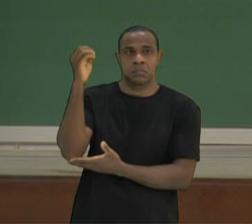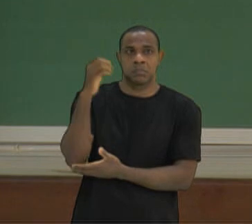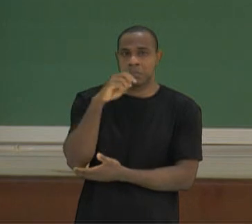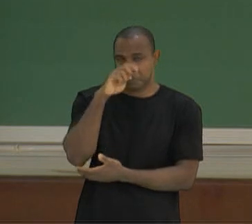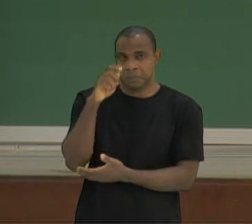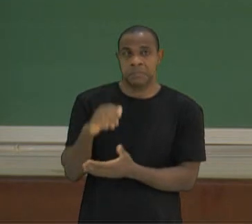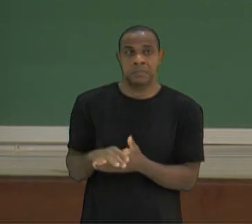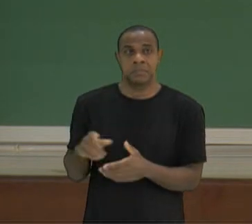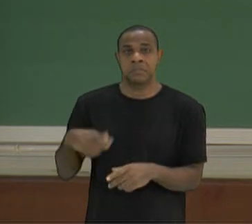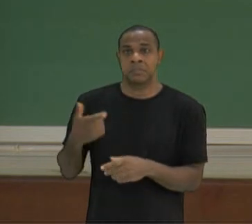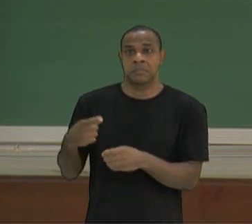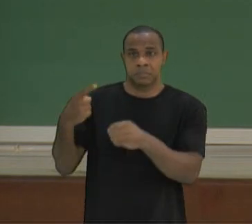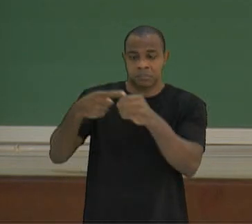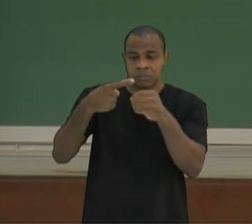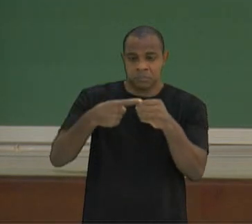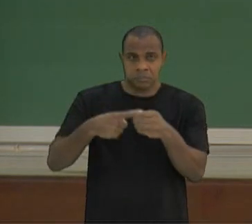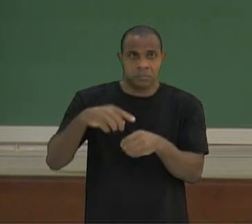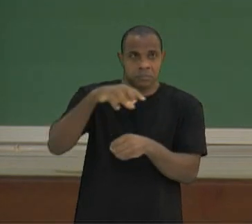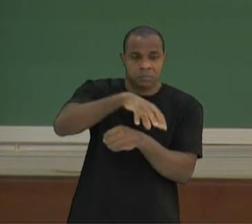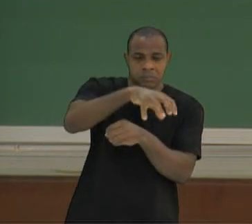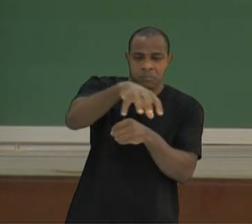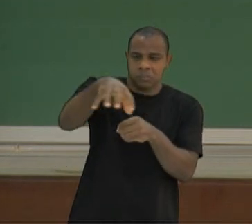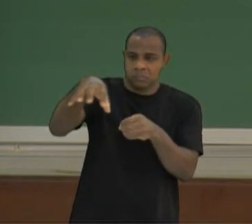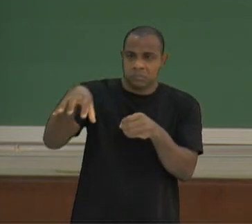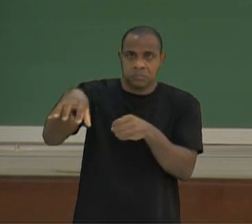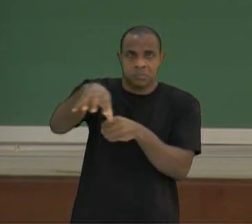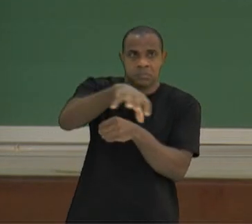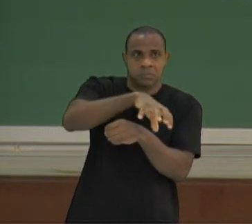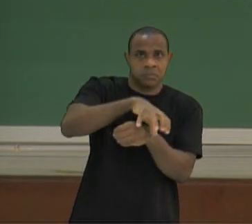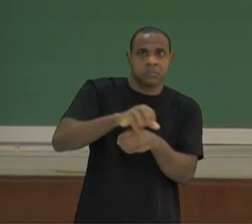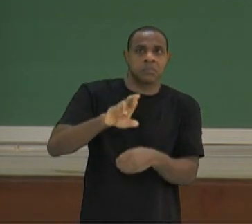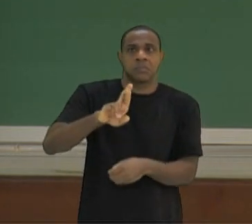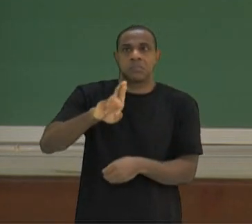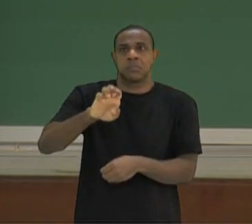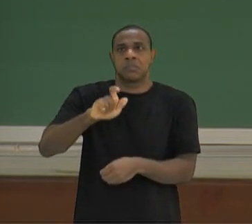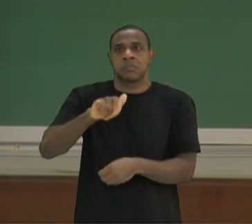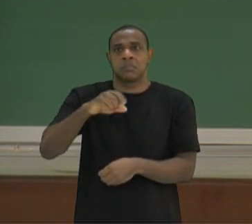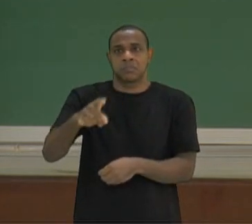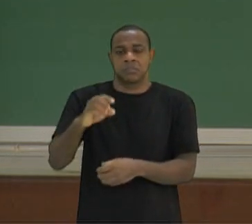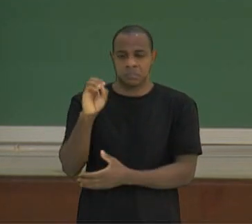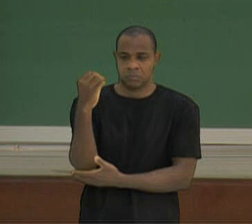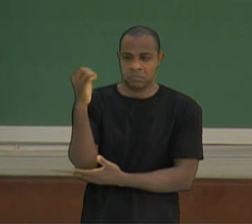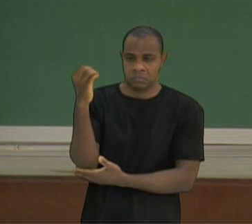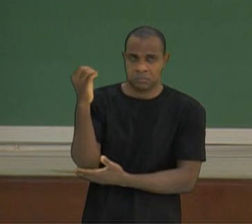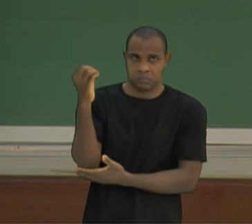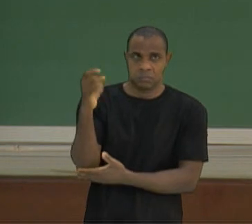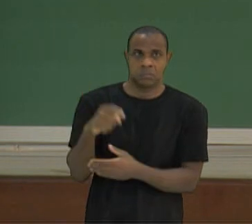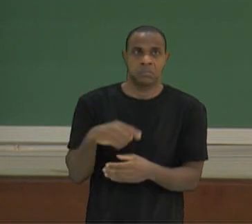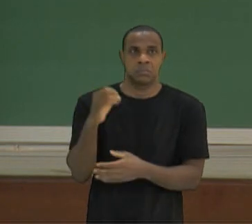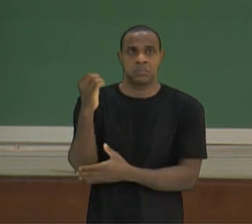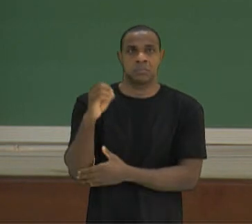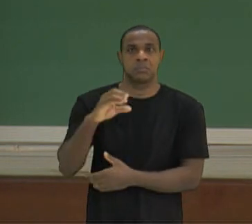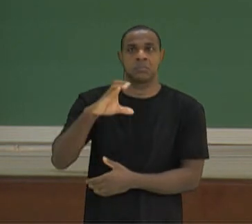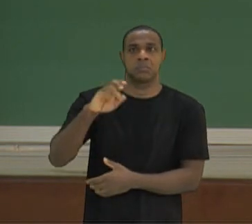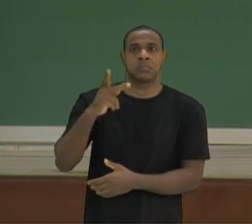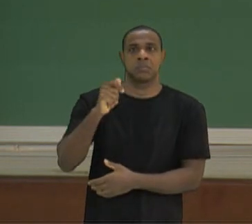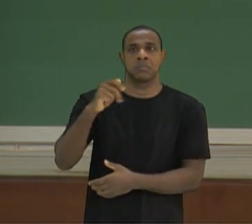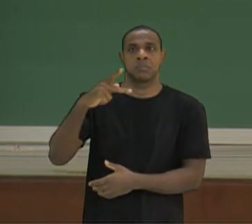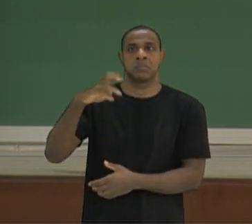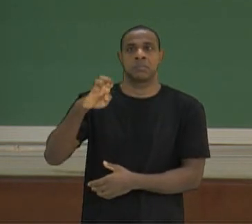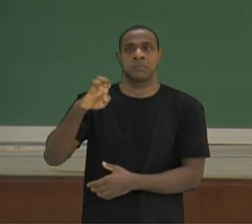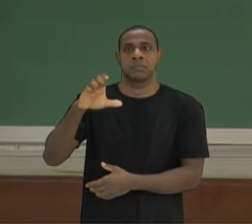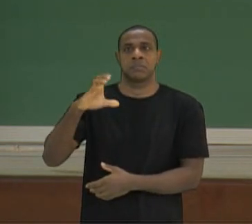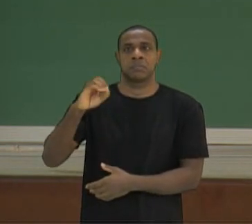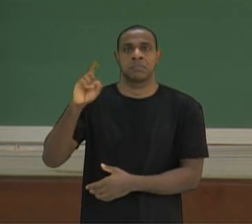capitais regionais, como Santa Maria e Passo Fundo, no Rio Grande do Sul, como Chapecó, aqui